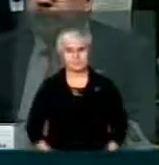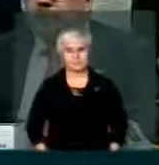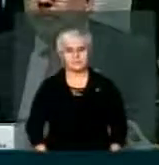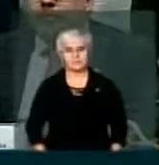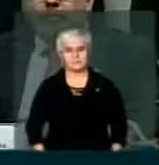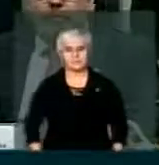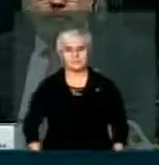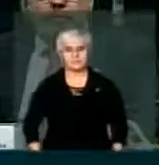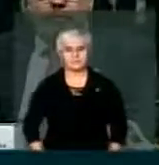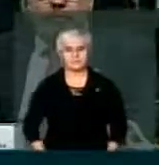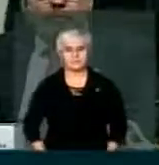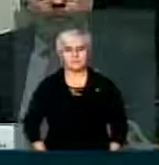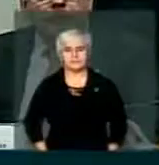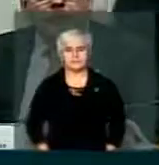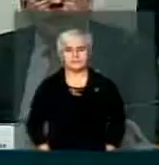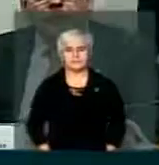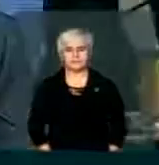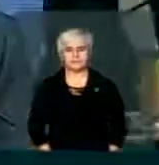Bom, presidente.